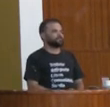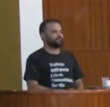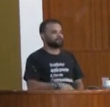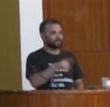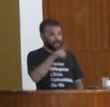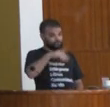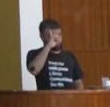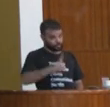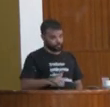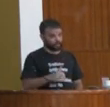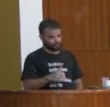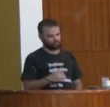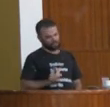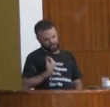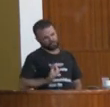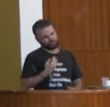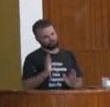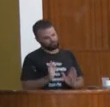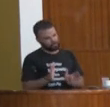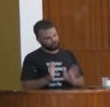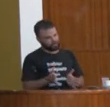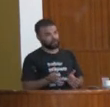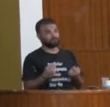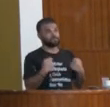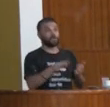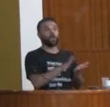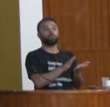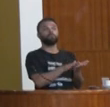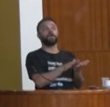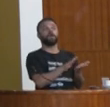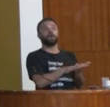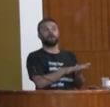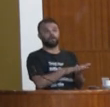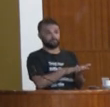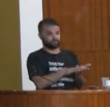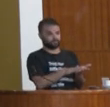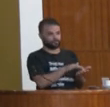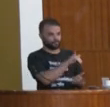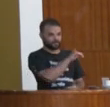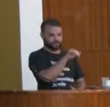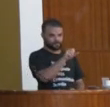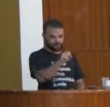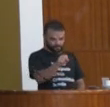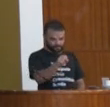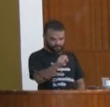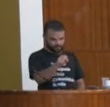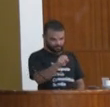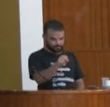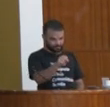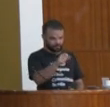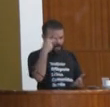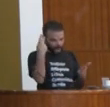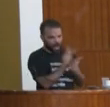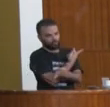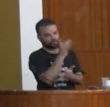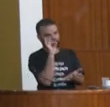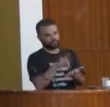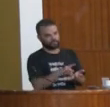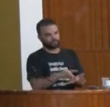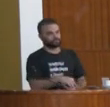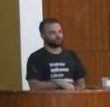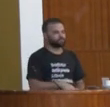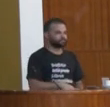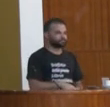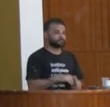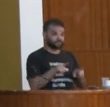é um direito que já existe e que a gente tem que cobrar que o INSS, né, que seja efetivado e que as